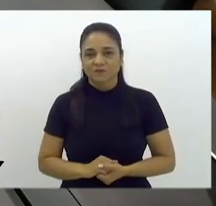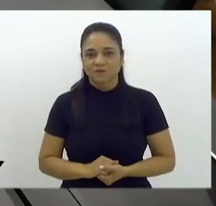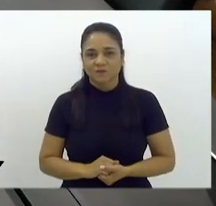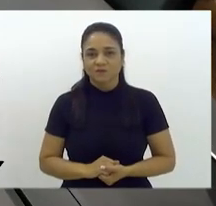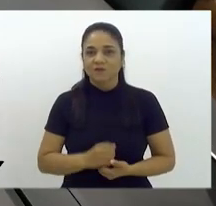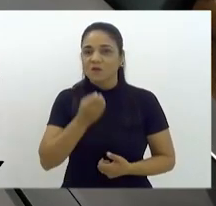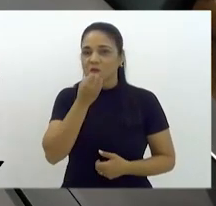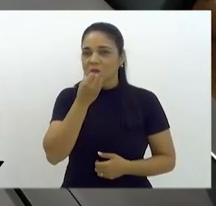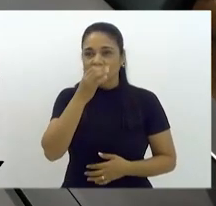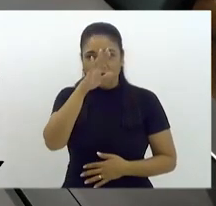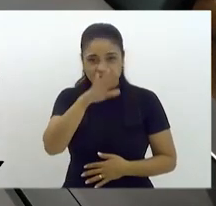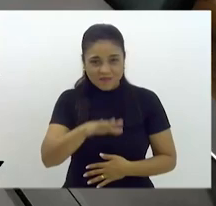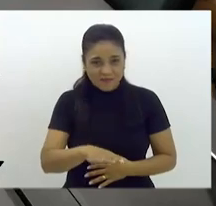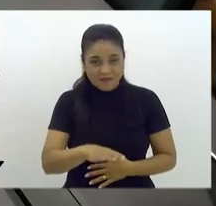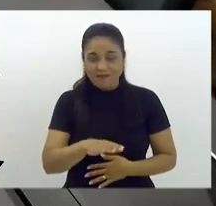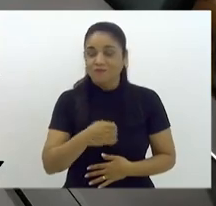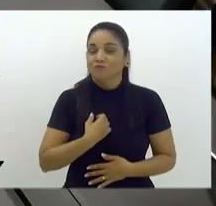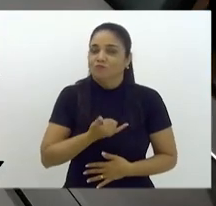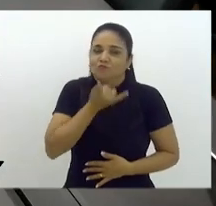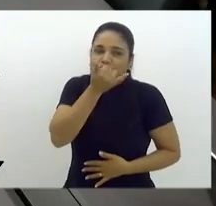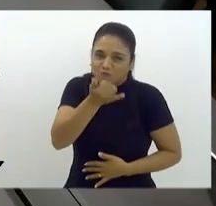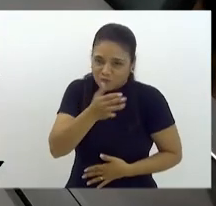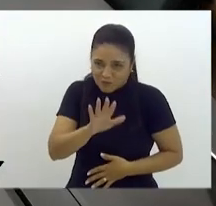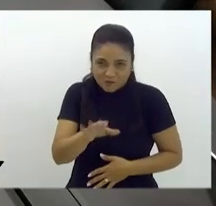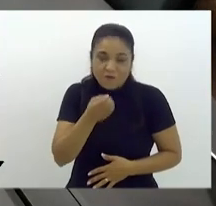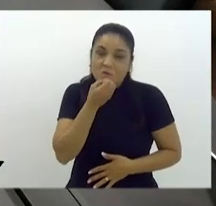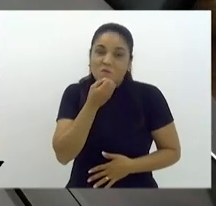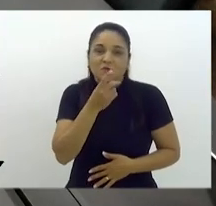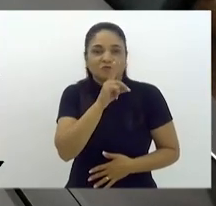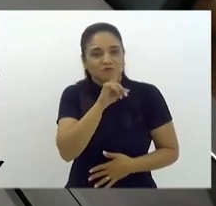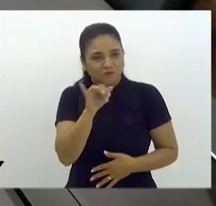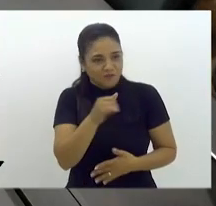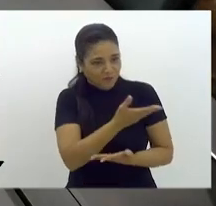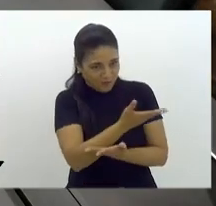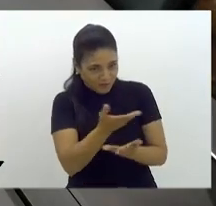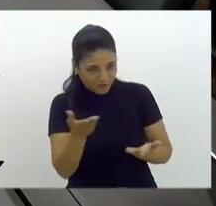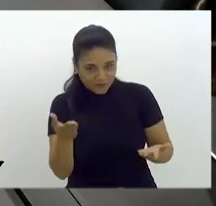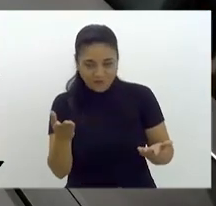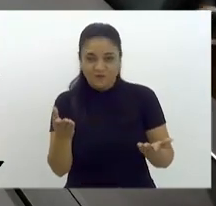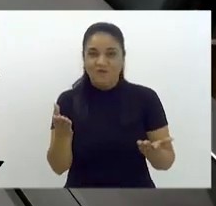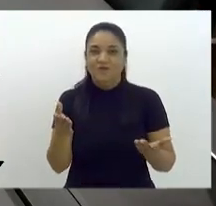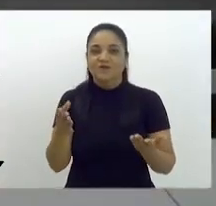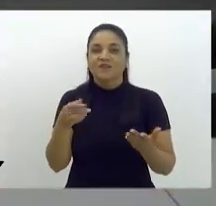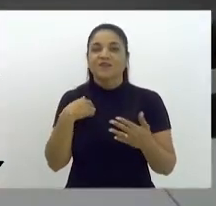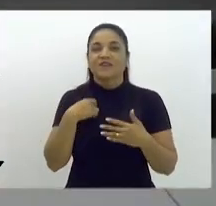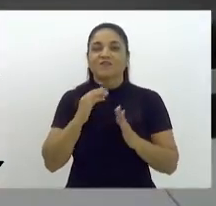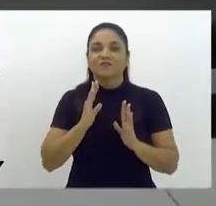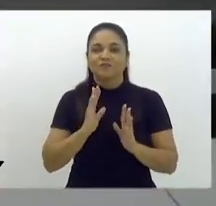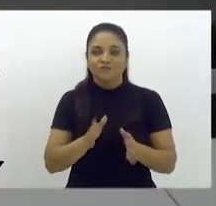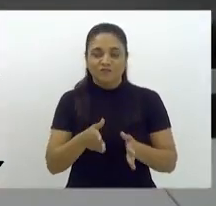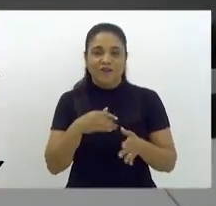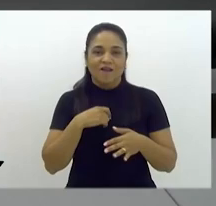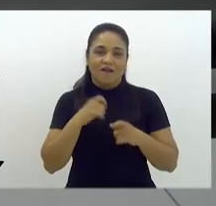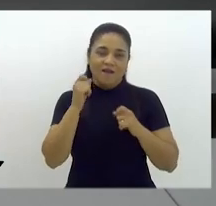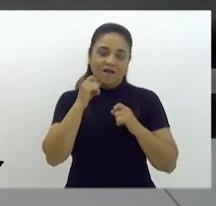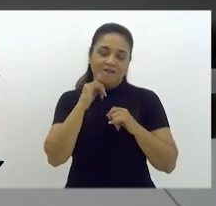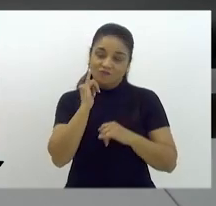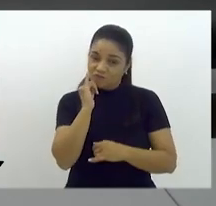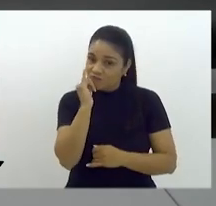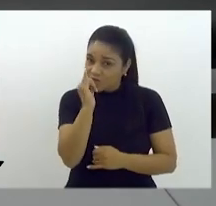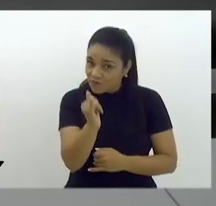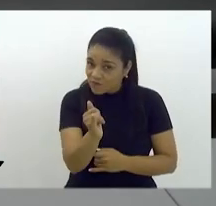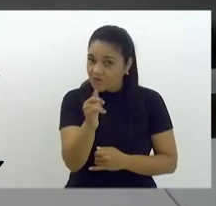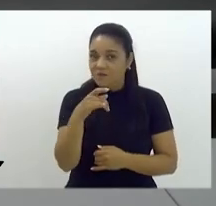Boa tarde aí à toa É na verdade Bom dia a todos assim como eu já tinha alertado a deputada